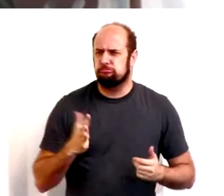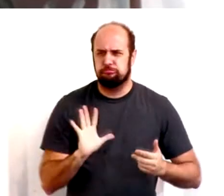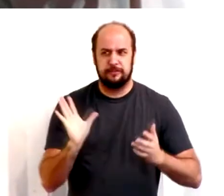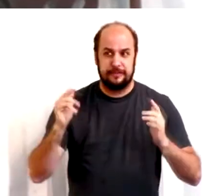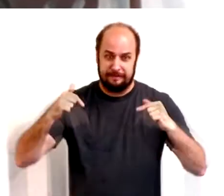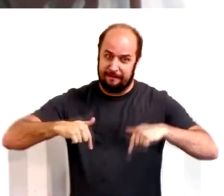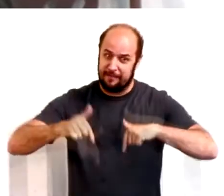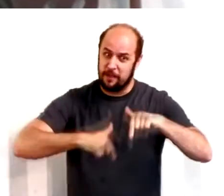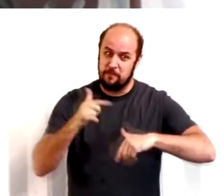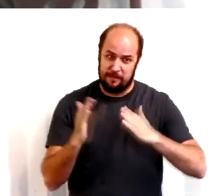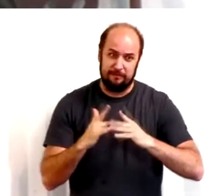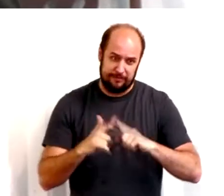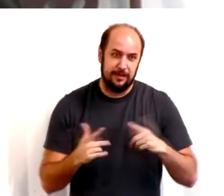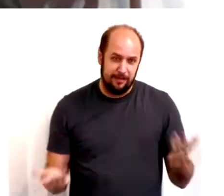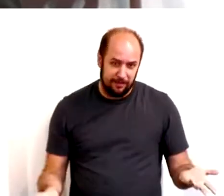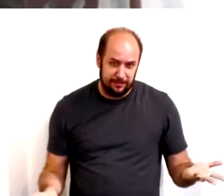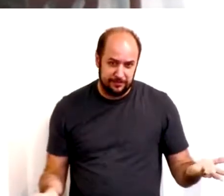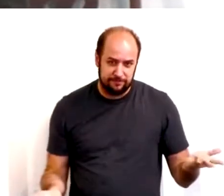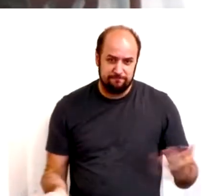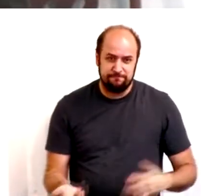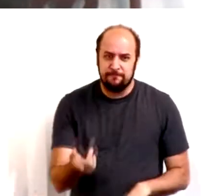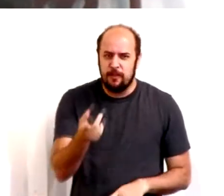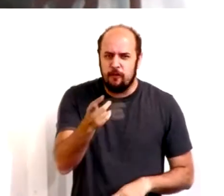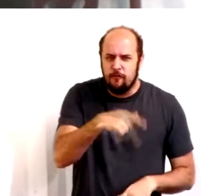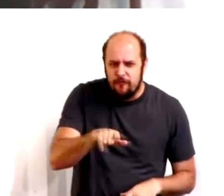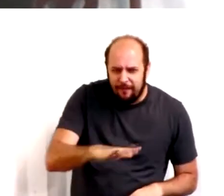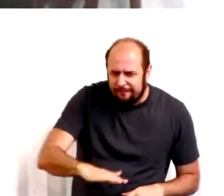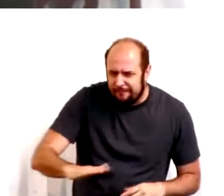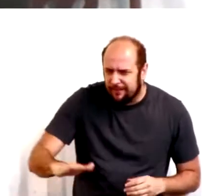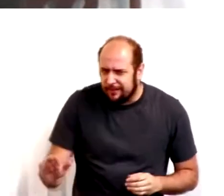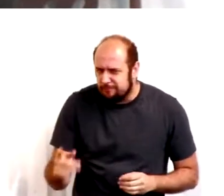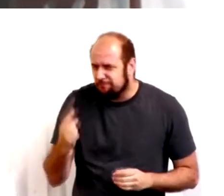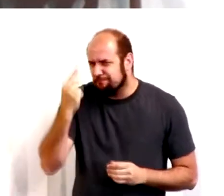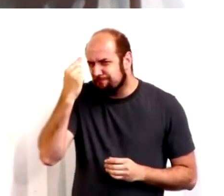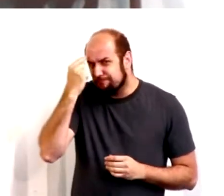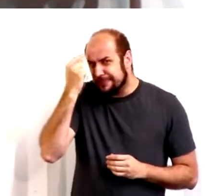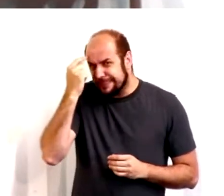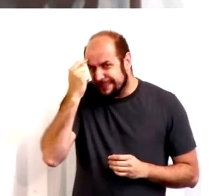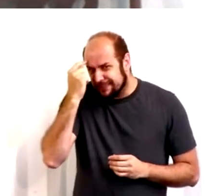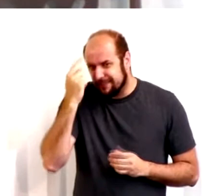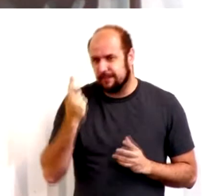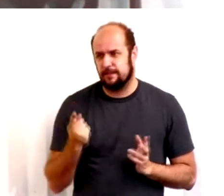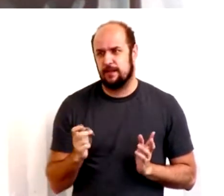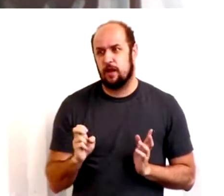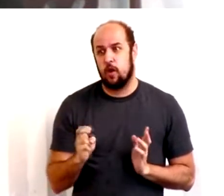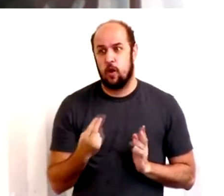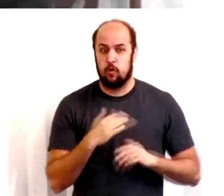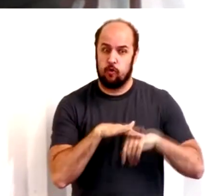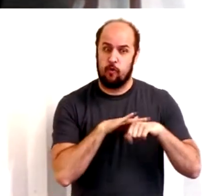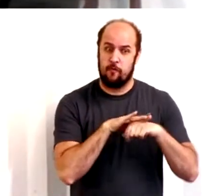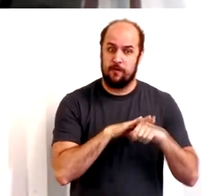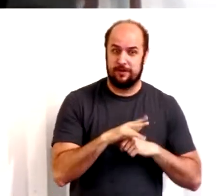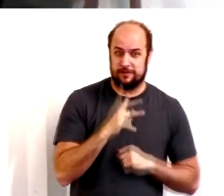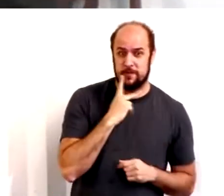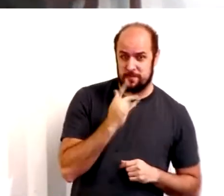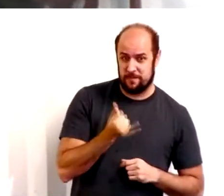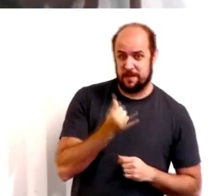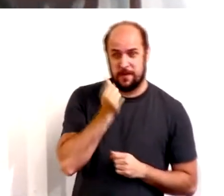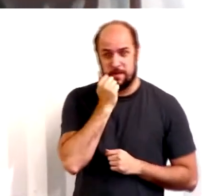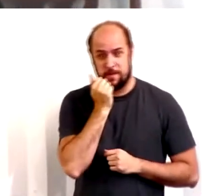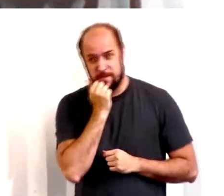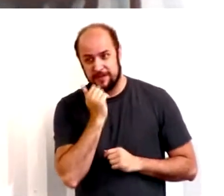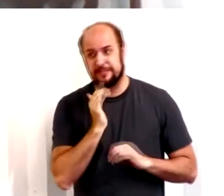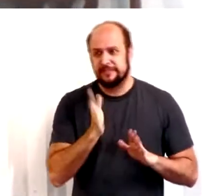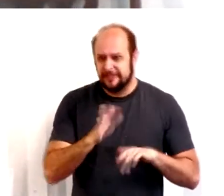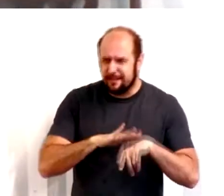acontecendo na igreja. Você já parou para pensar, ou já conversou com seu pai, ou seu pai já conversou,